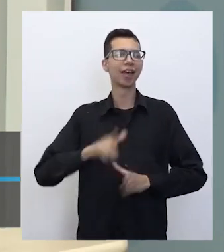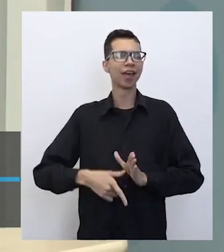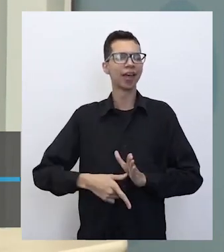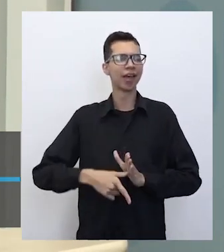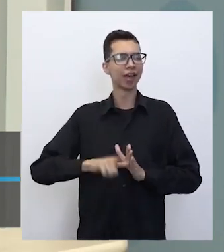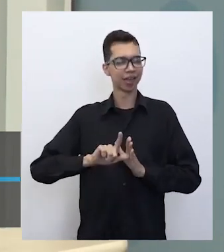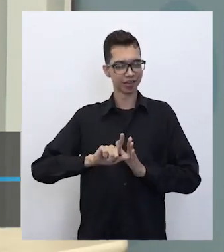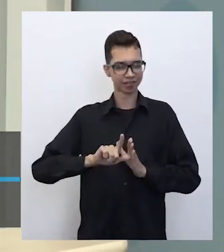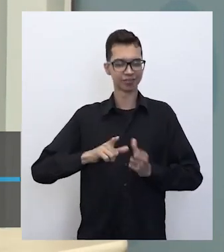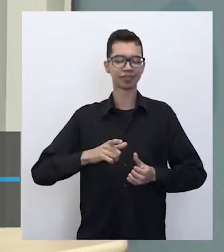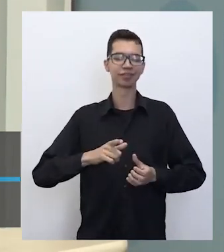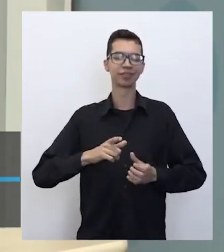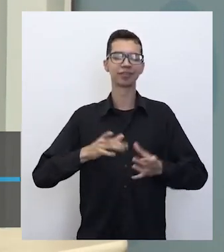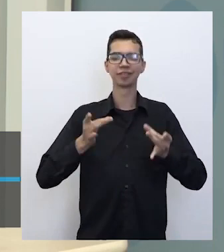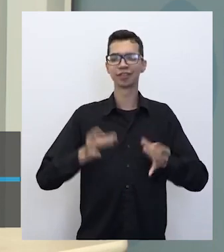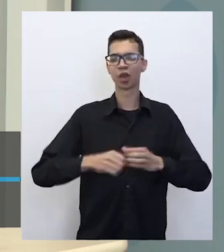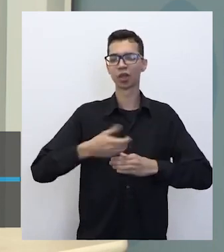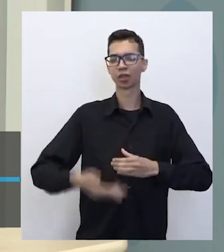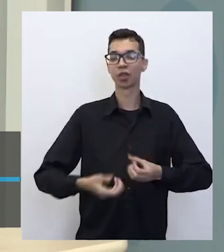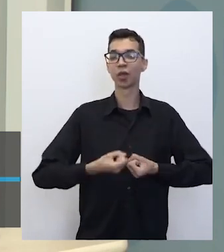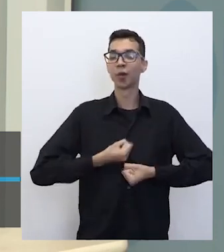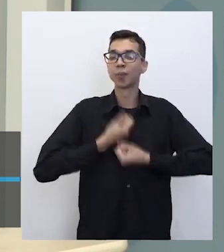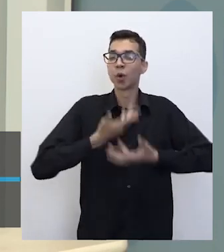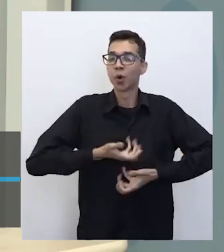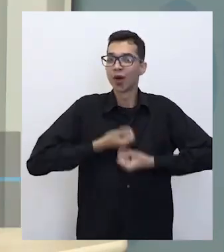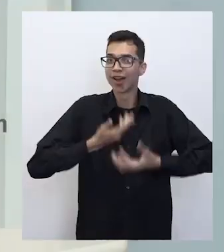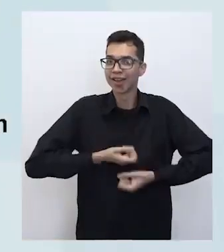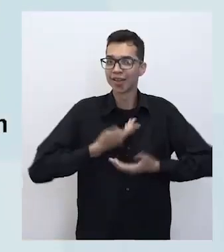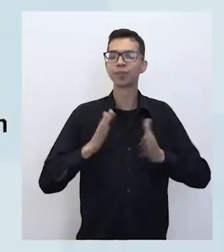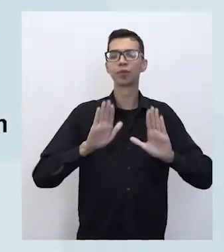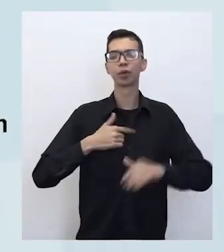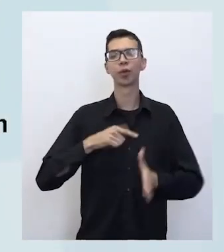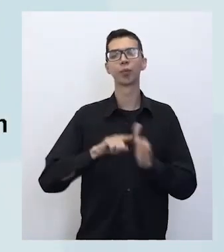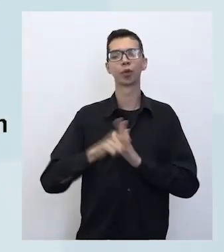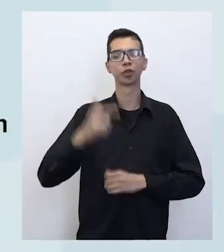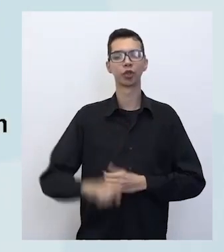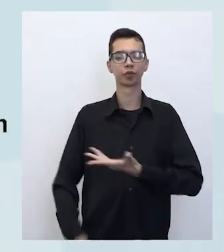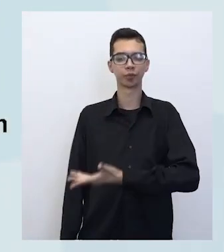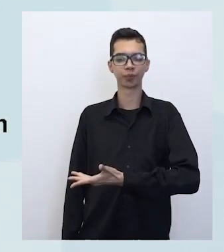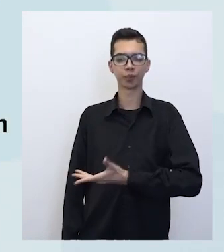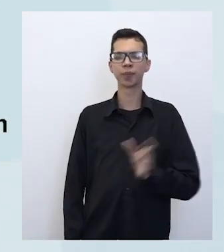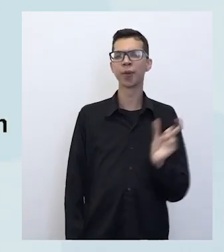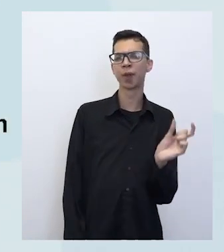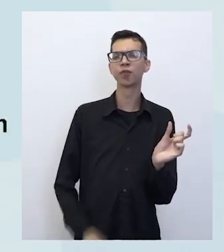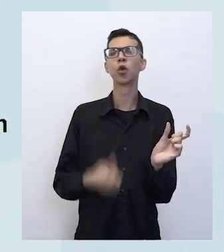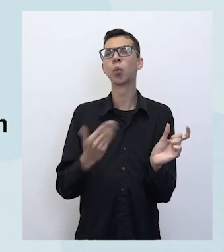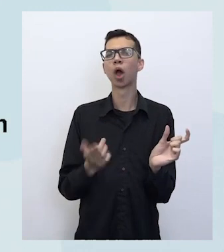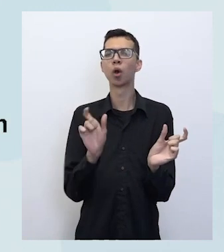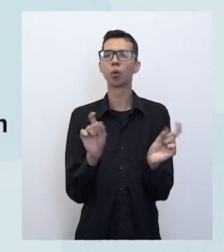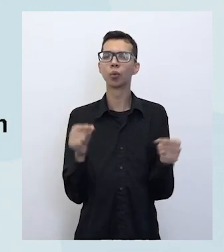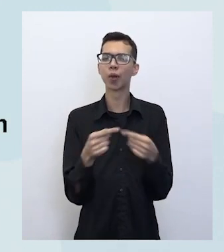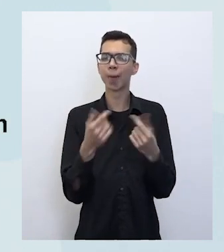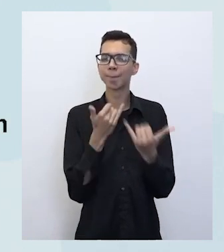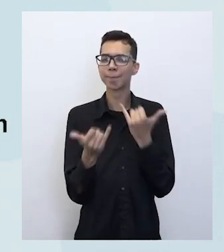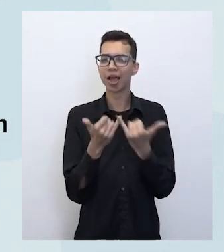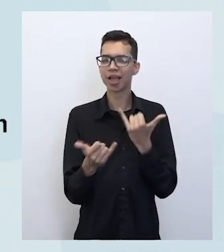nós respondêssemos mais uma perguntinha, que seria esta. Quais palavras rimam entre si neste poema? A gente